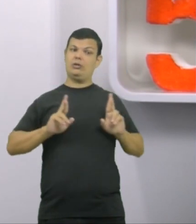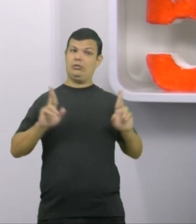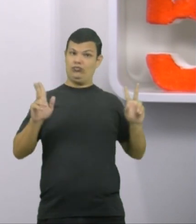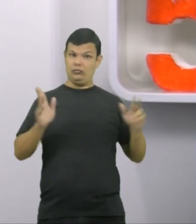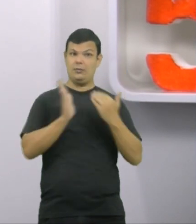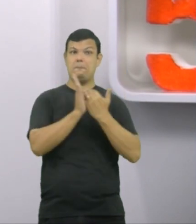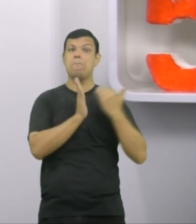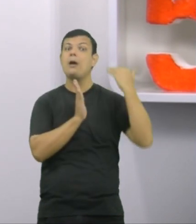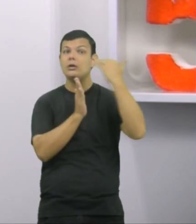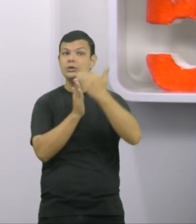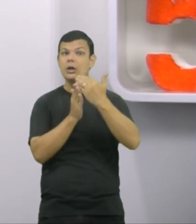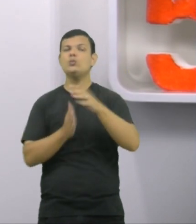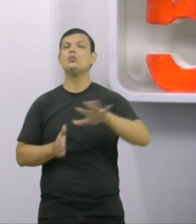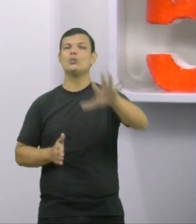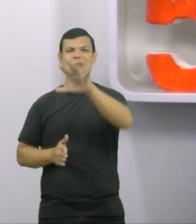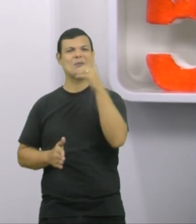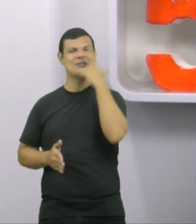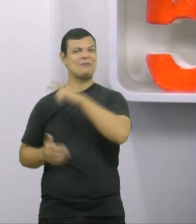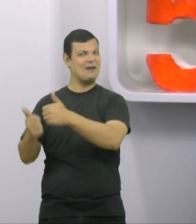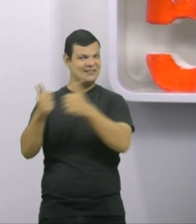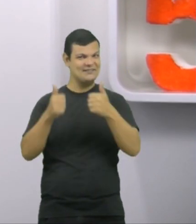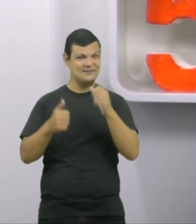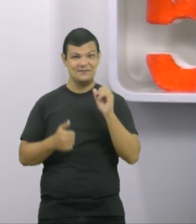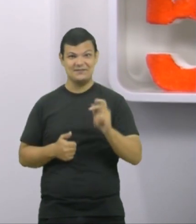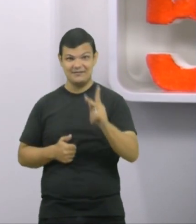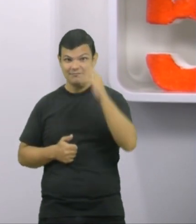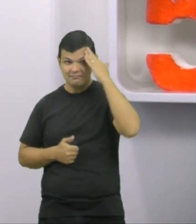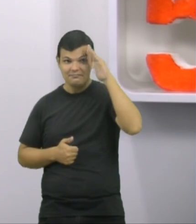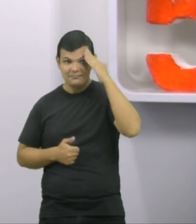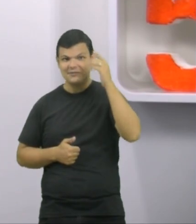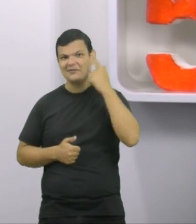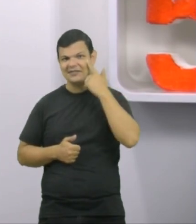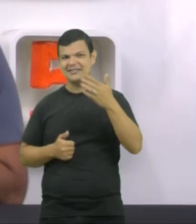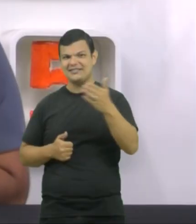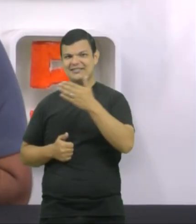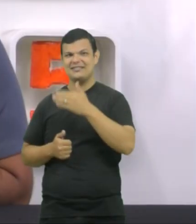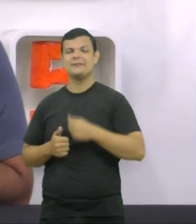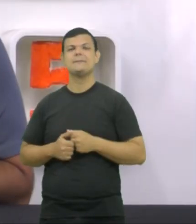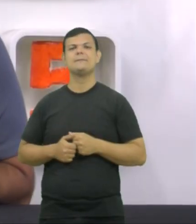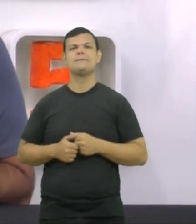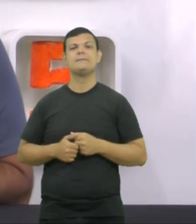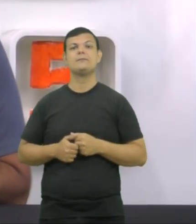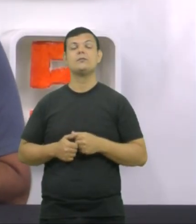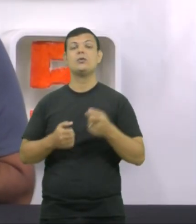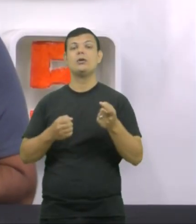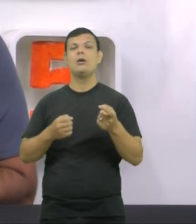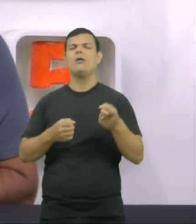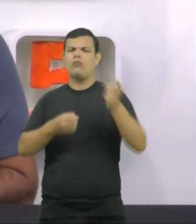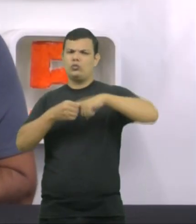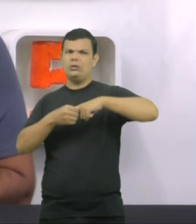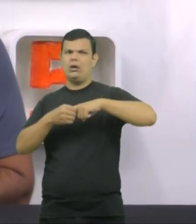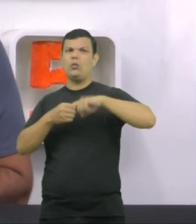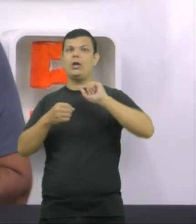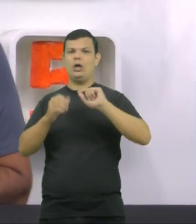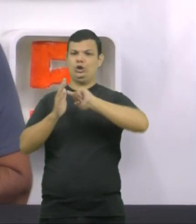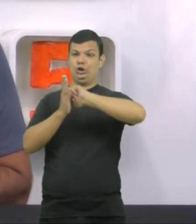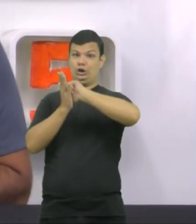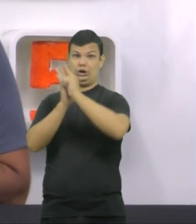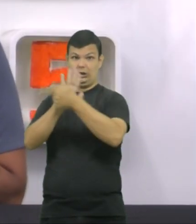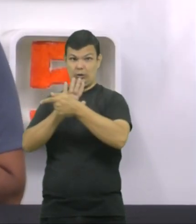diferente. E aí, todo mundo sai ganhando, não é verdade? Entendida essa parte, vem aqui comigo. Olha só, voltando ao gênero narrativo, que será nosso